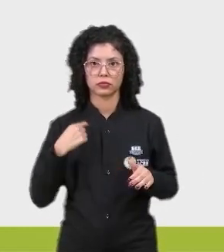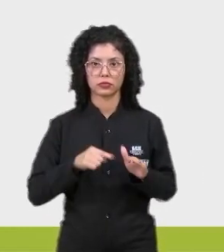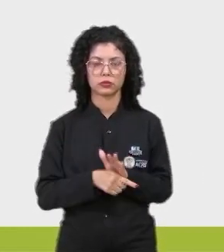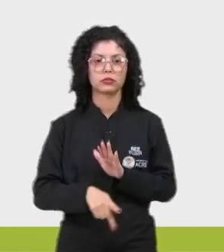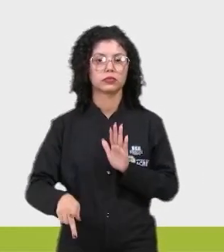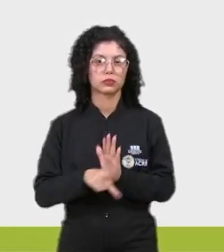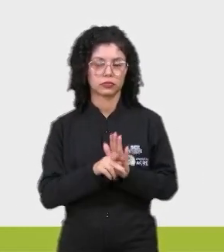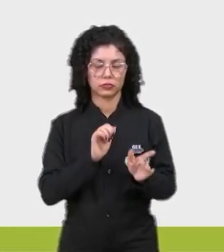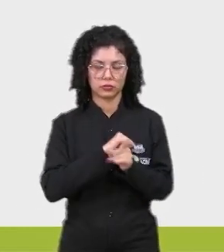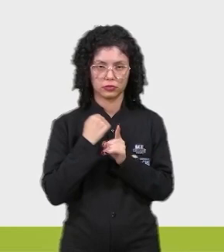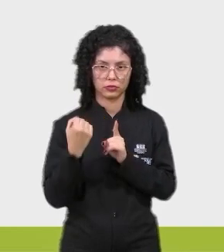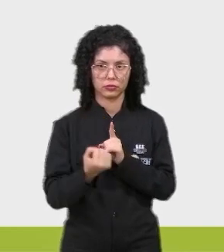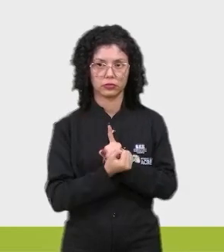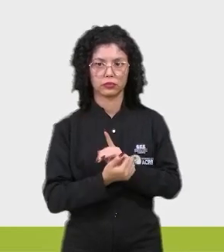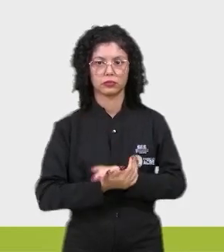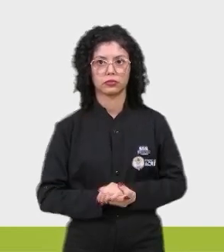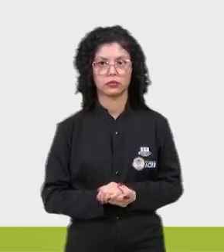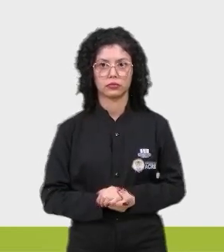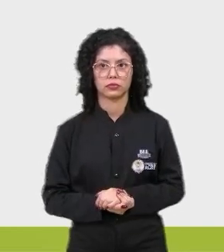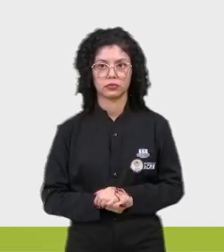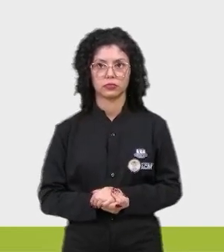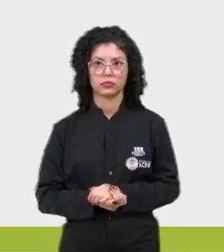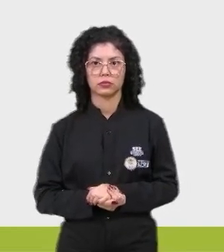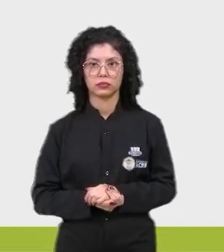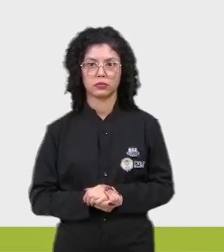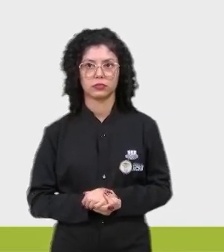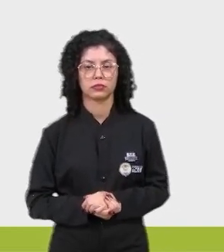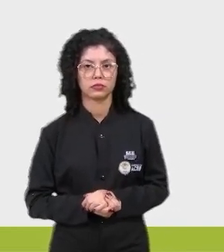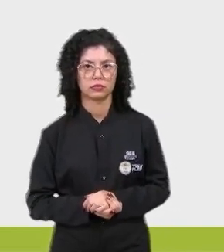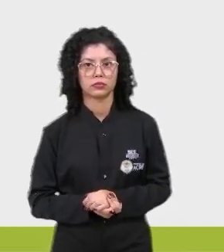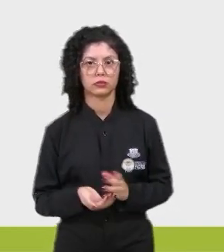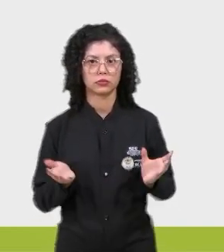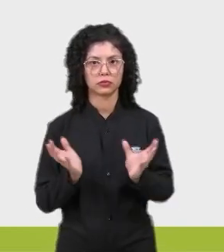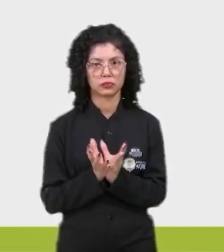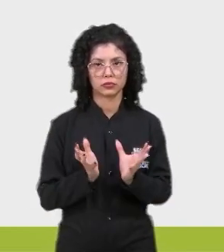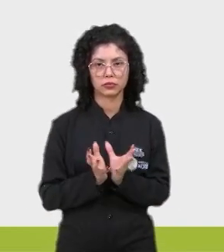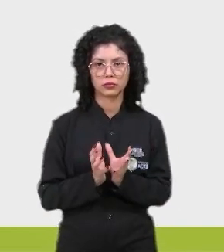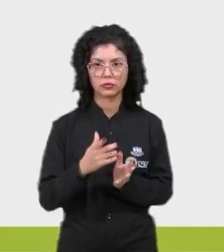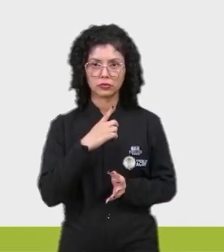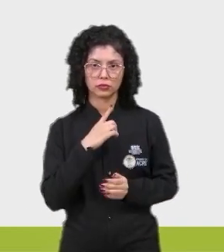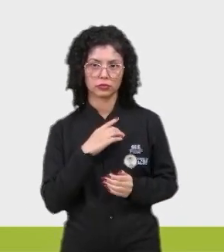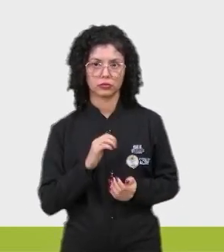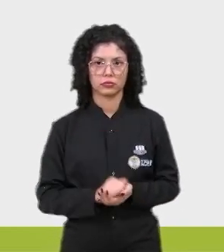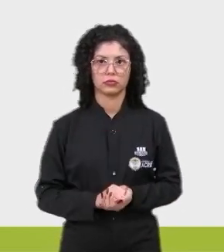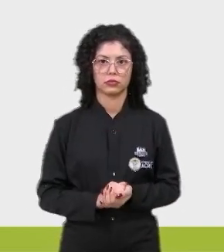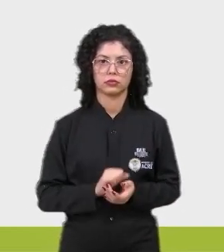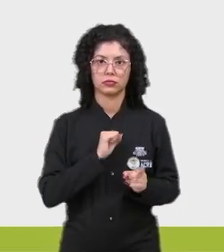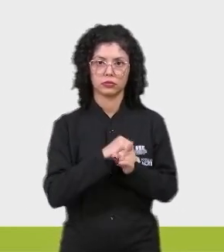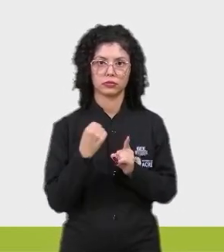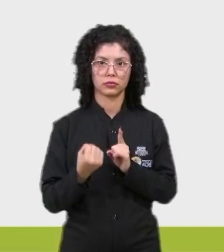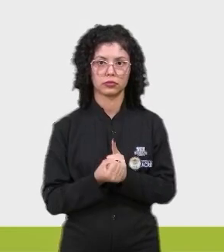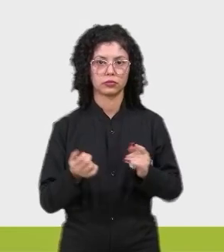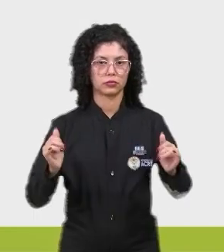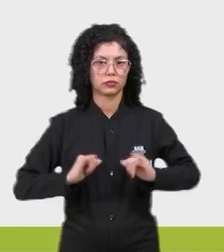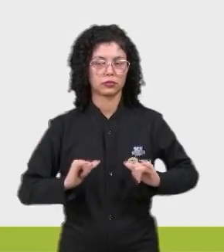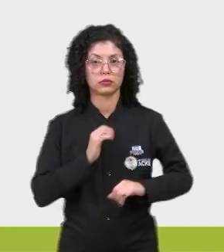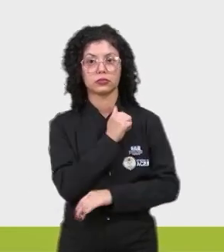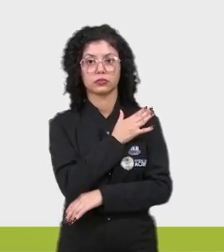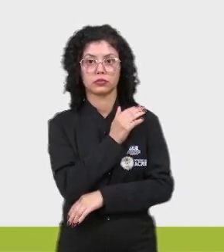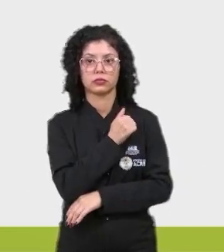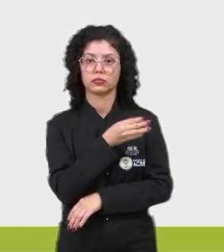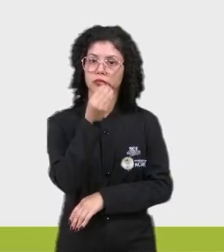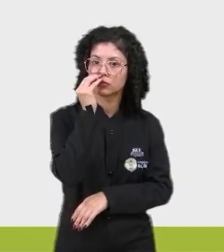ou econômica dentro de uma sociedade. São grupos que costumam estar à margem da sociedade, que sofrem preconceito